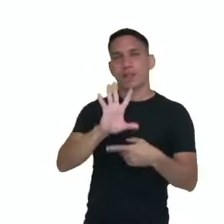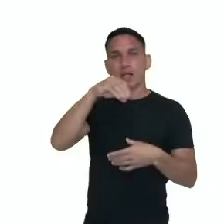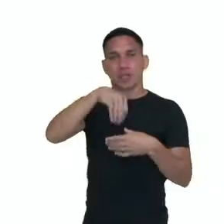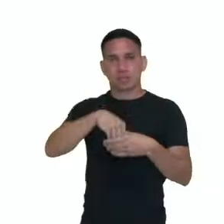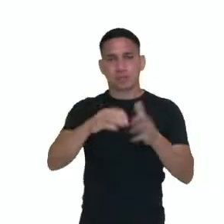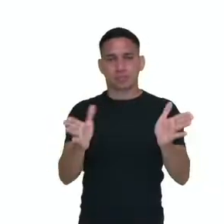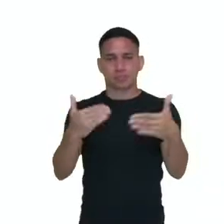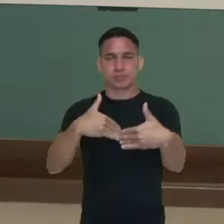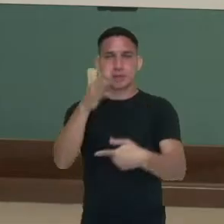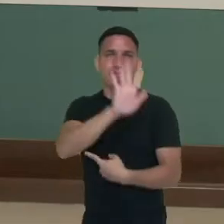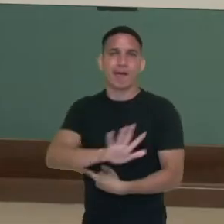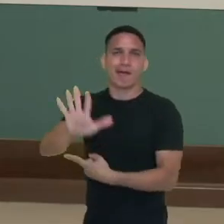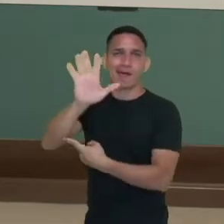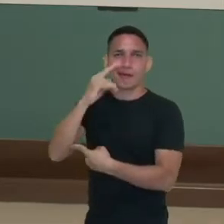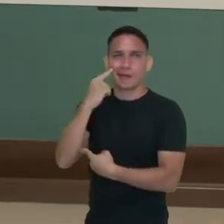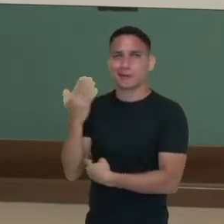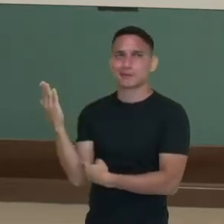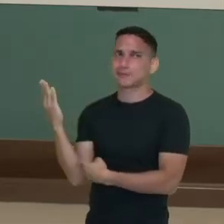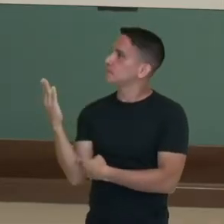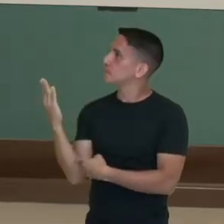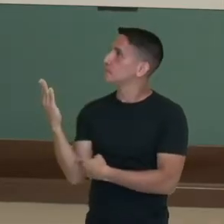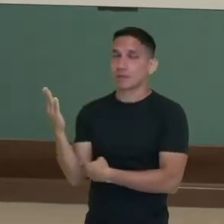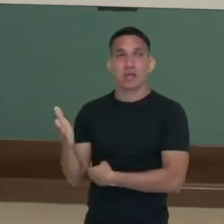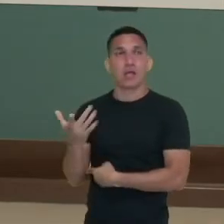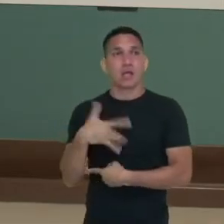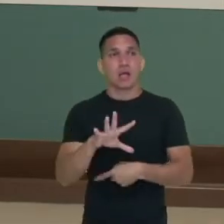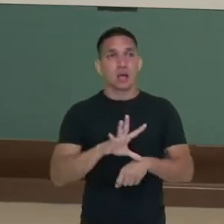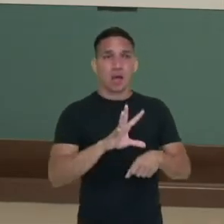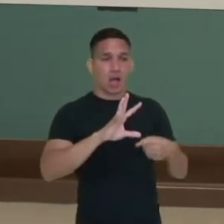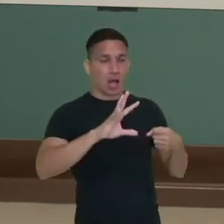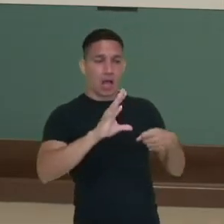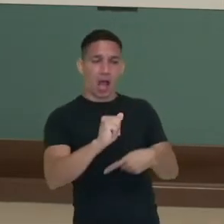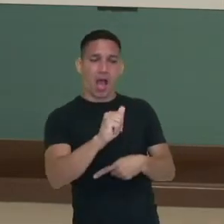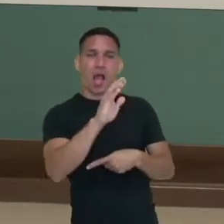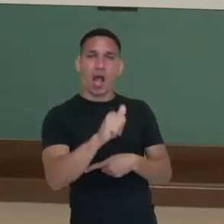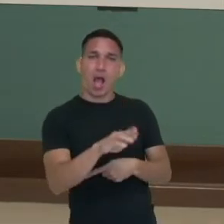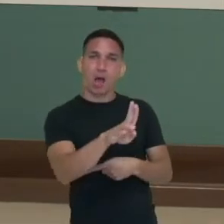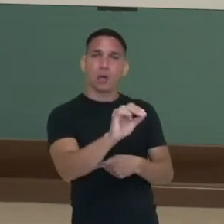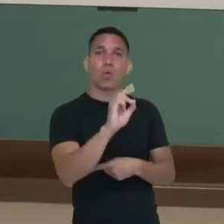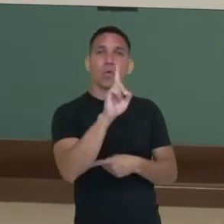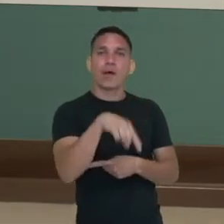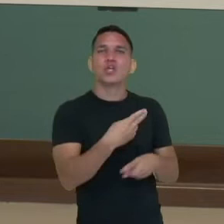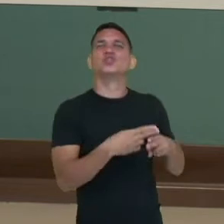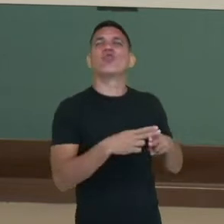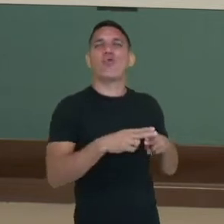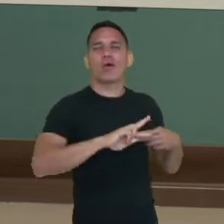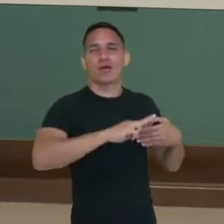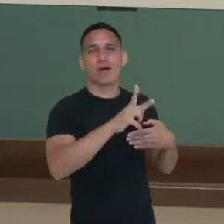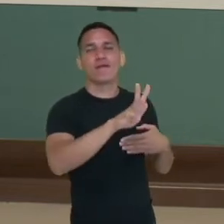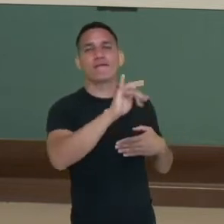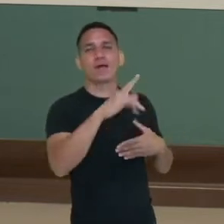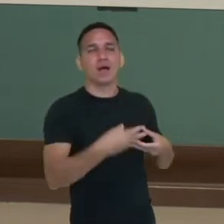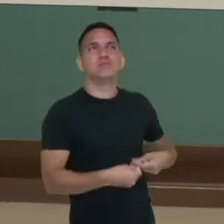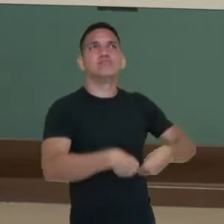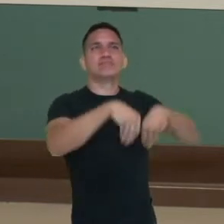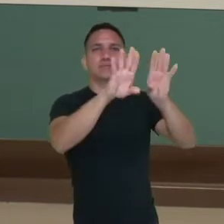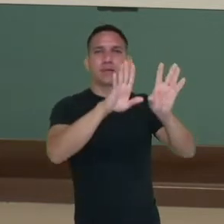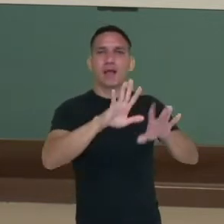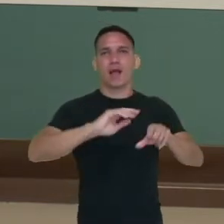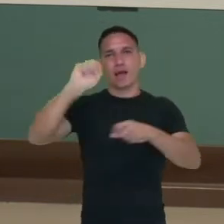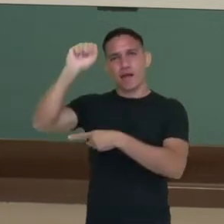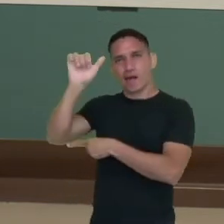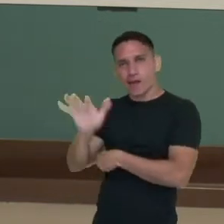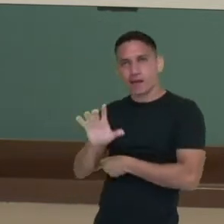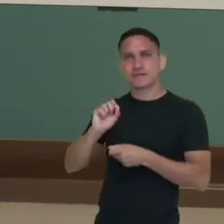aqui nessa imagem, sendo ilustrados. Aqui, por exemplo, a exportação do cacau, que é um dos alimentos aí que a África produz. Muito